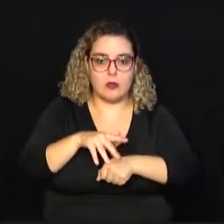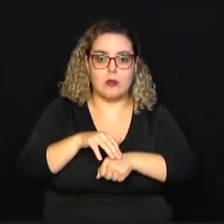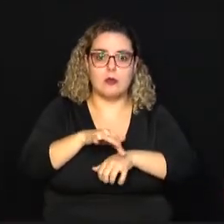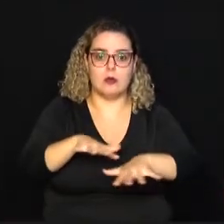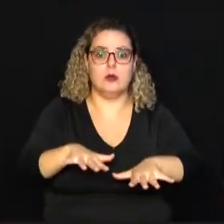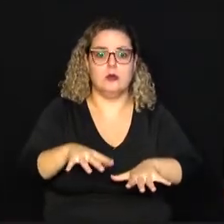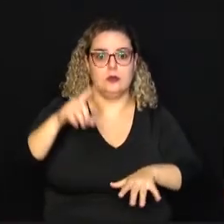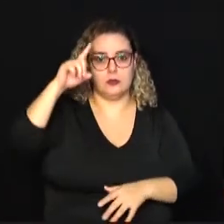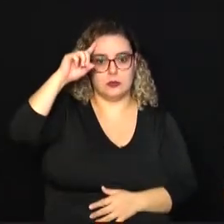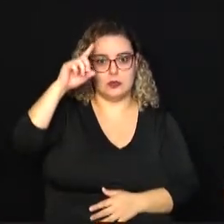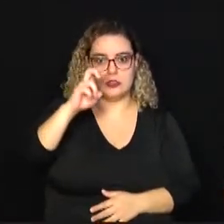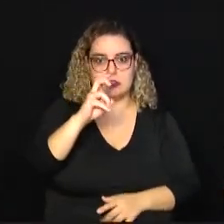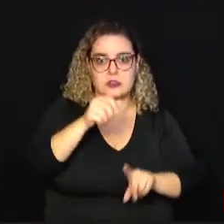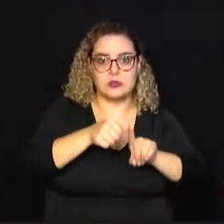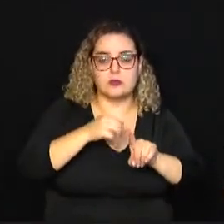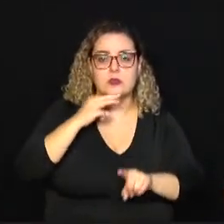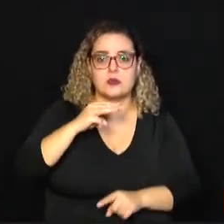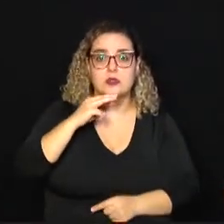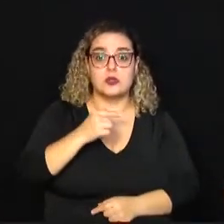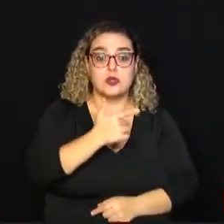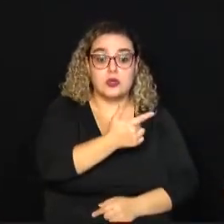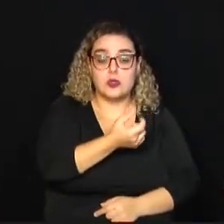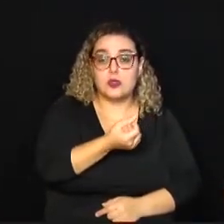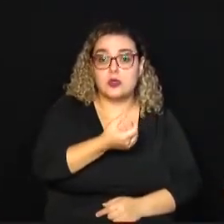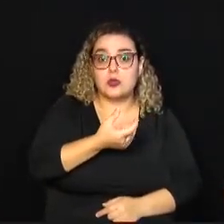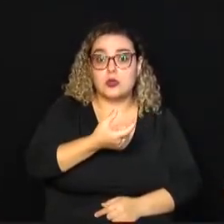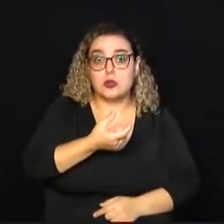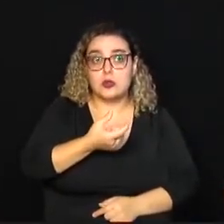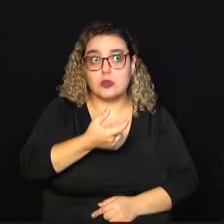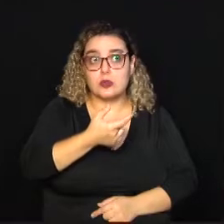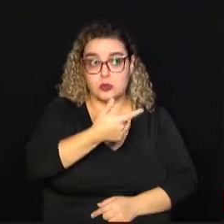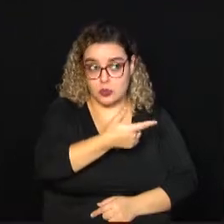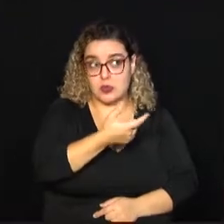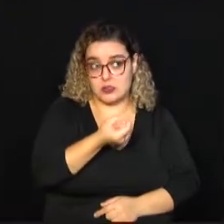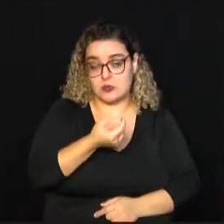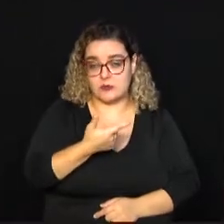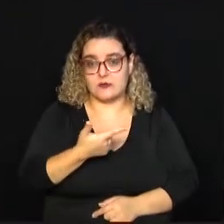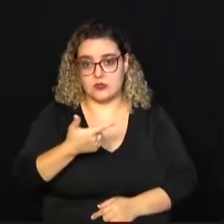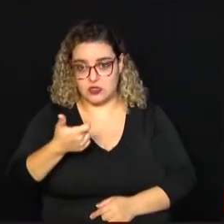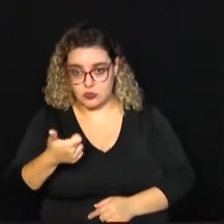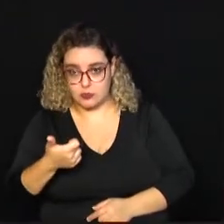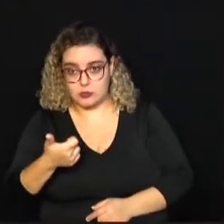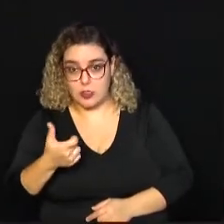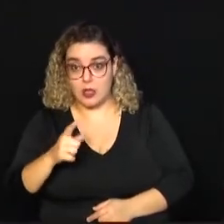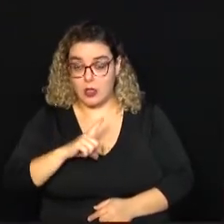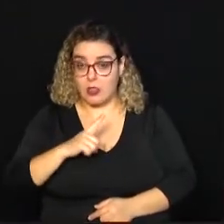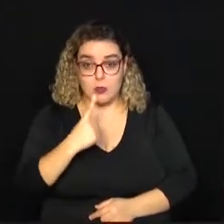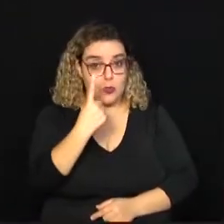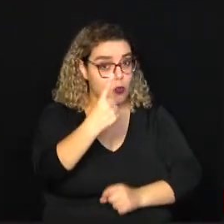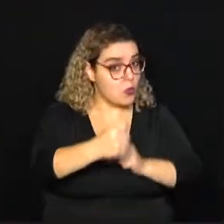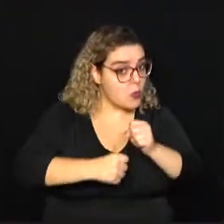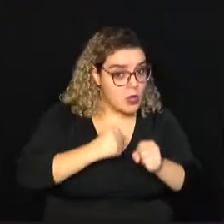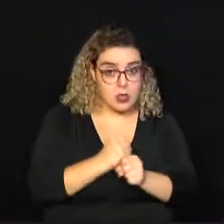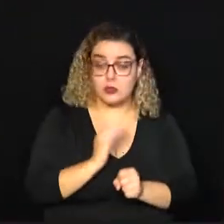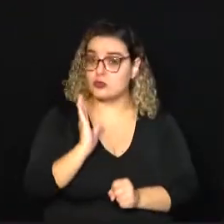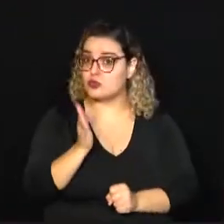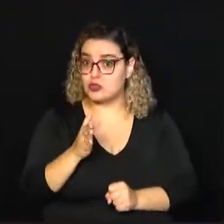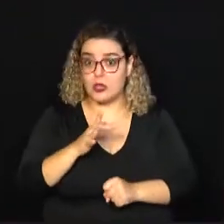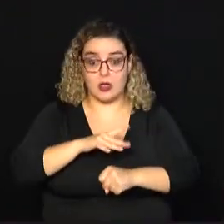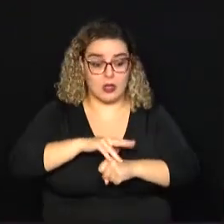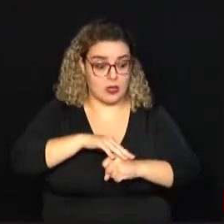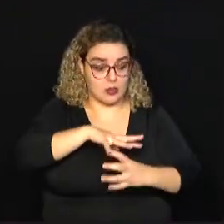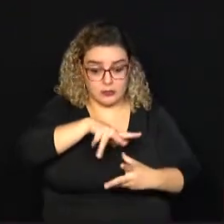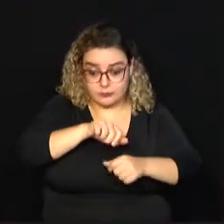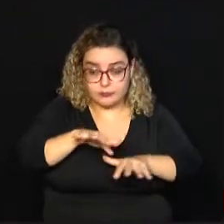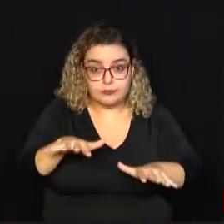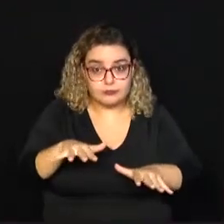março de 2021. Né? Nós já temos um ano de pandemia, né? O que há